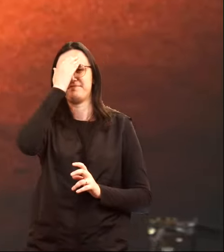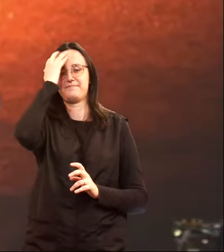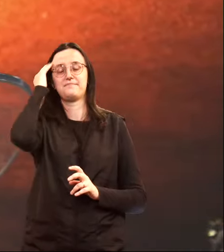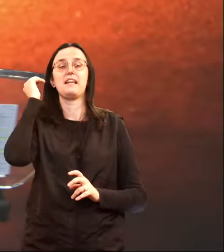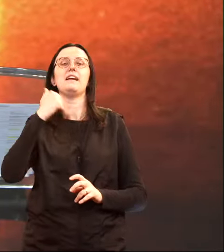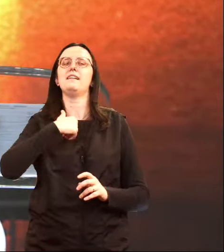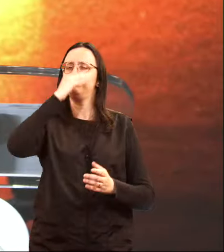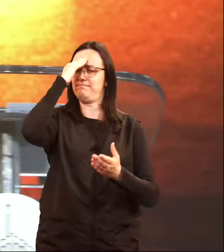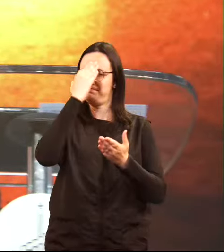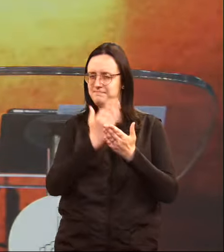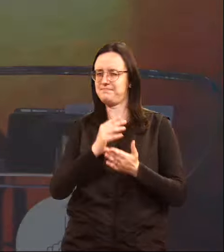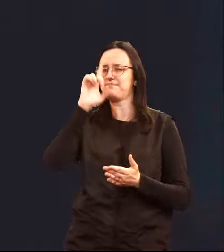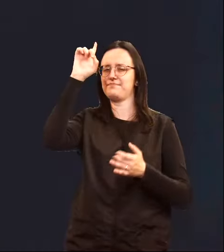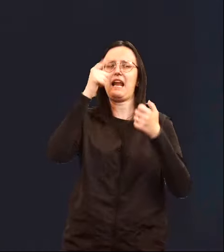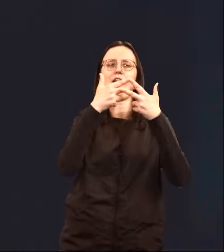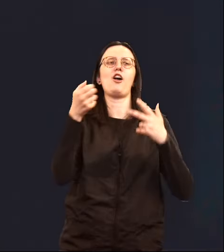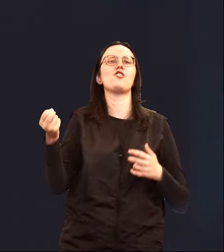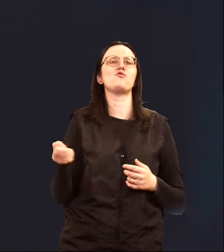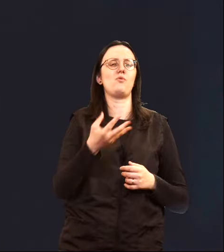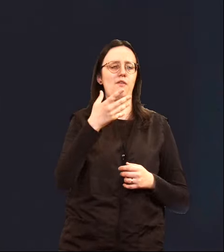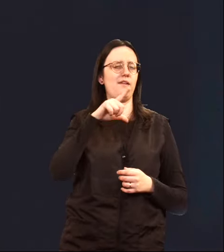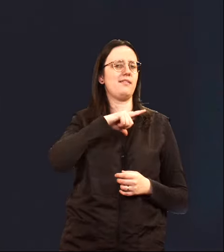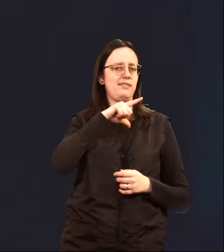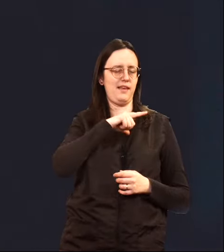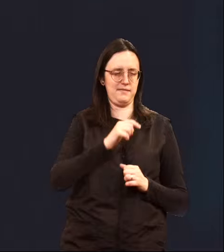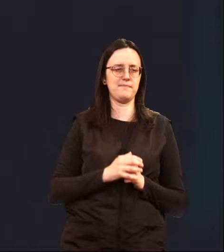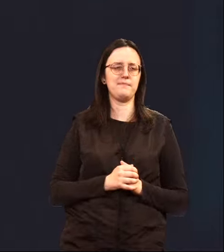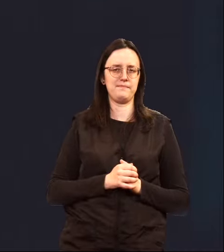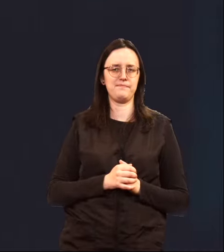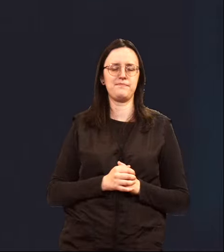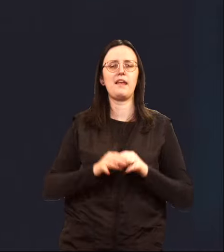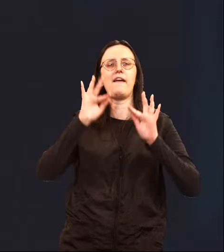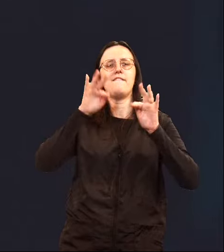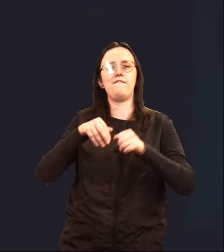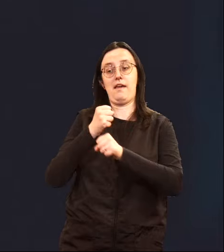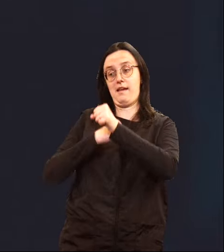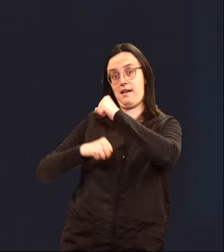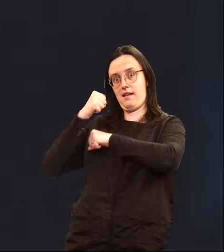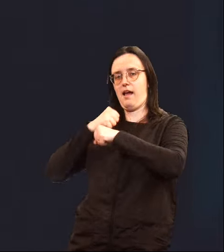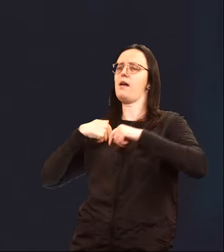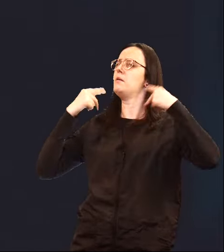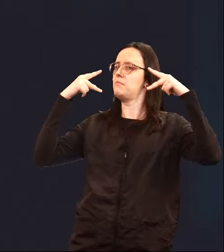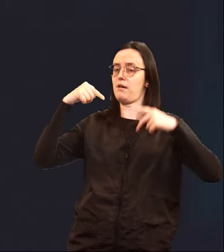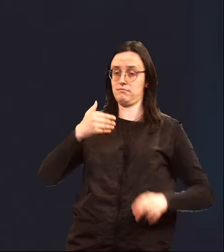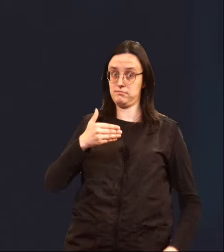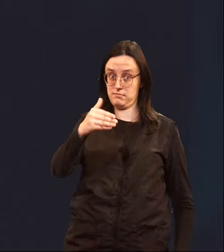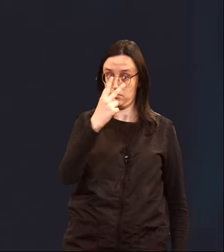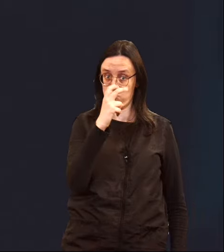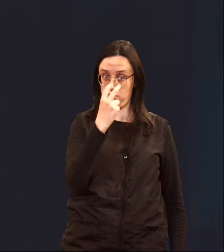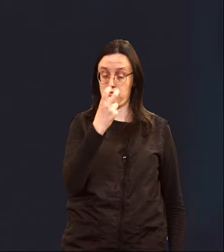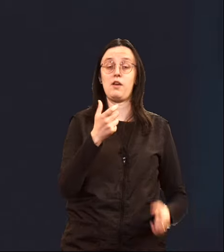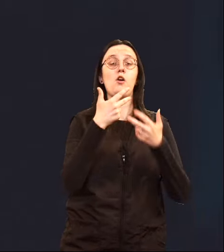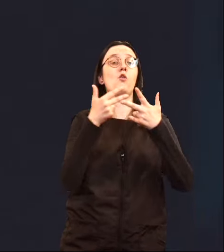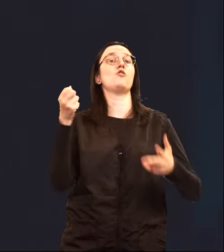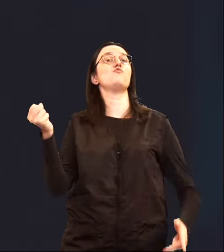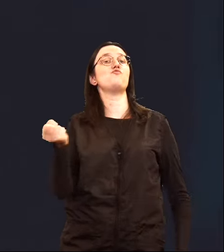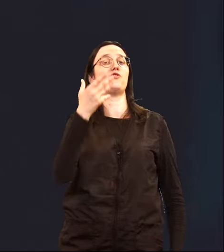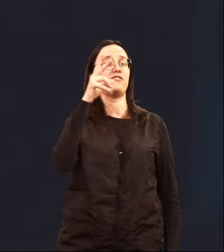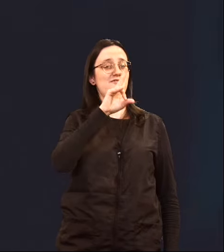Eu creio que Deus tem algo novo para nós. Preguei no final do ano sobre isso, que esse ano era um ano de coisas